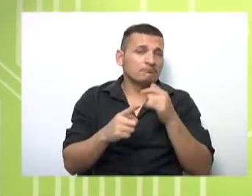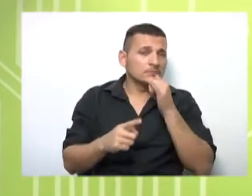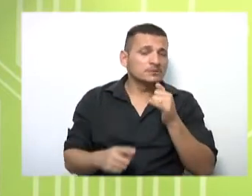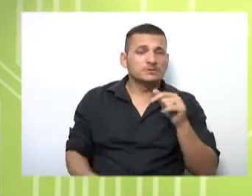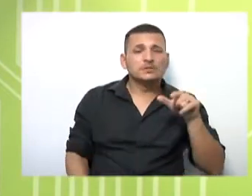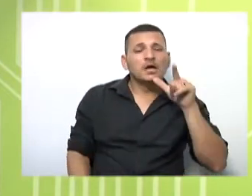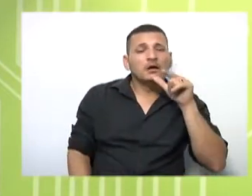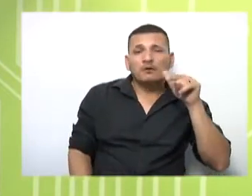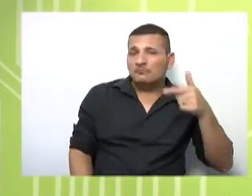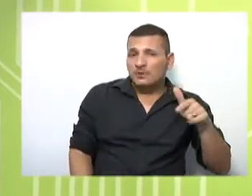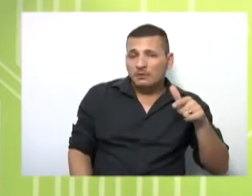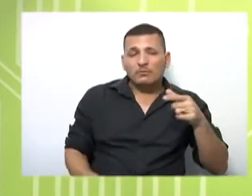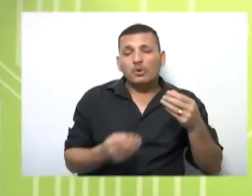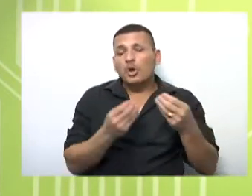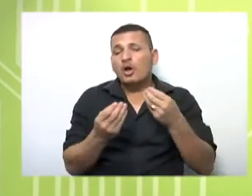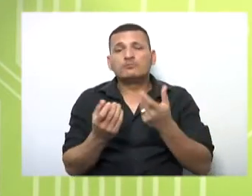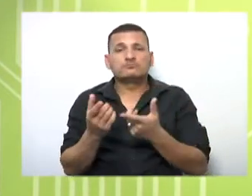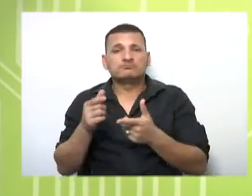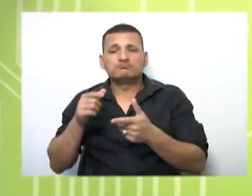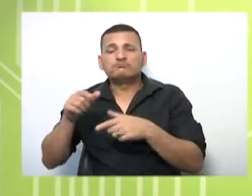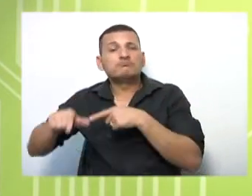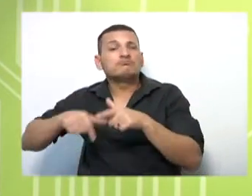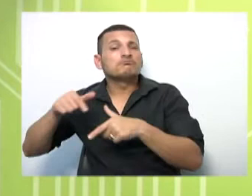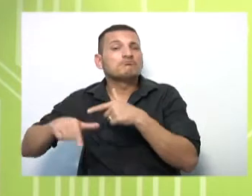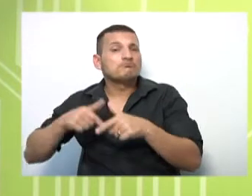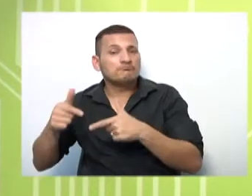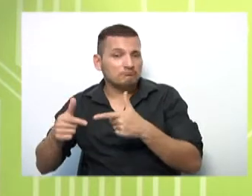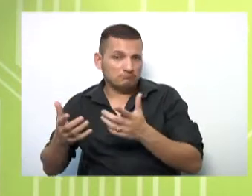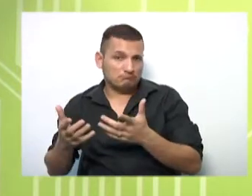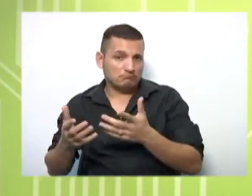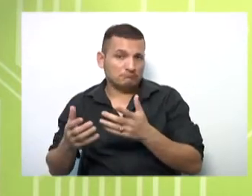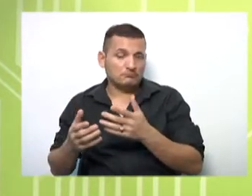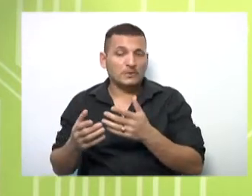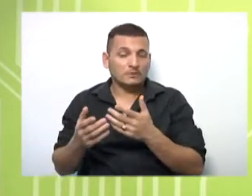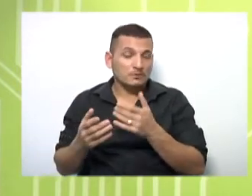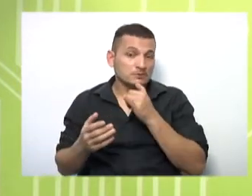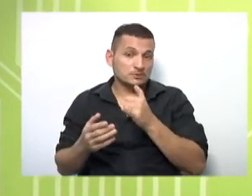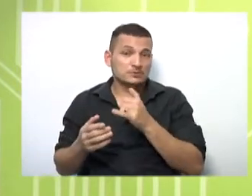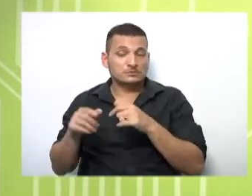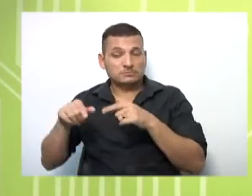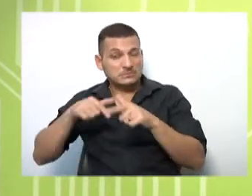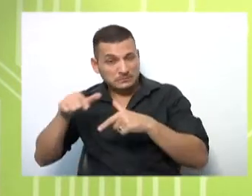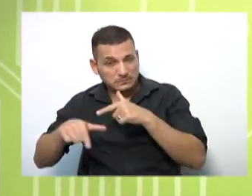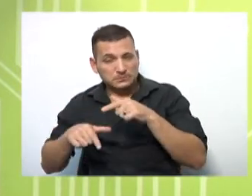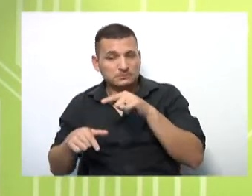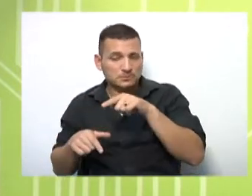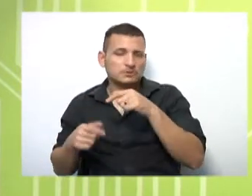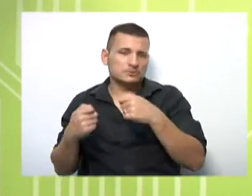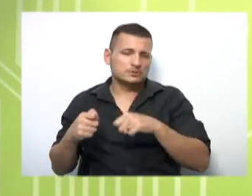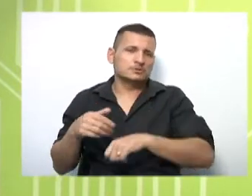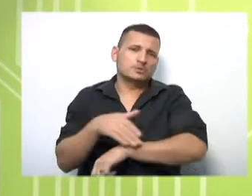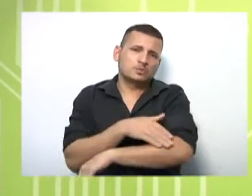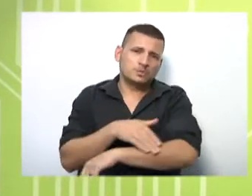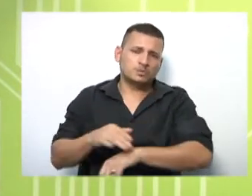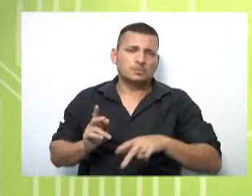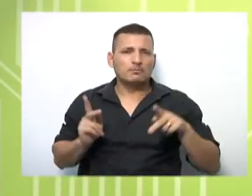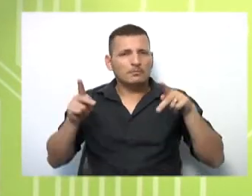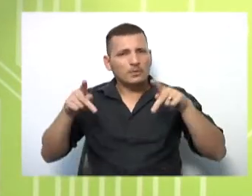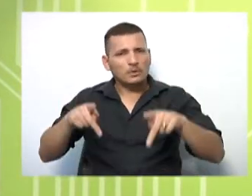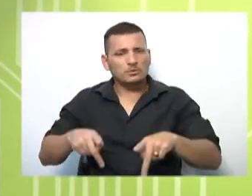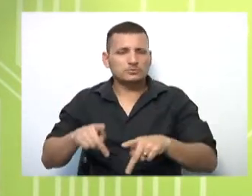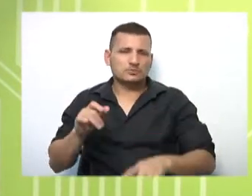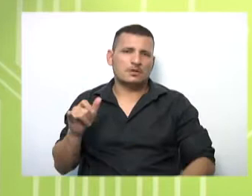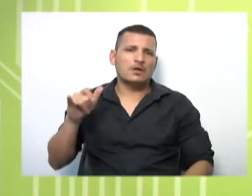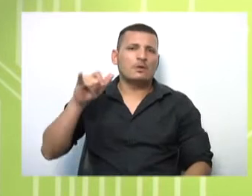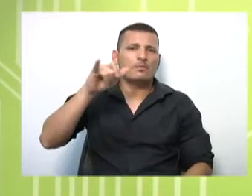se produzir nada, e a partir do momento que se produz, precisa de estradas, de pontes, de hidrovias, de portos, de aeroportos, para que